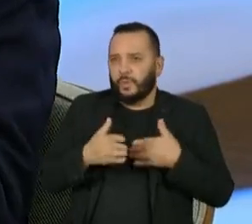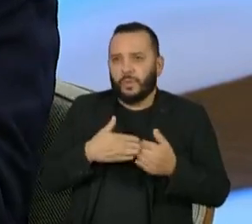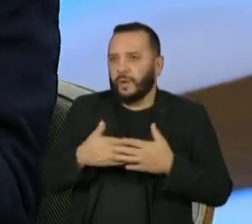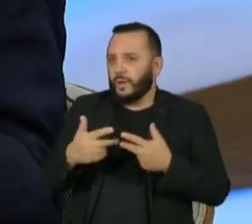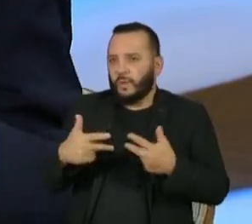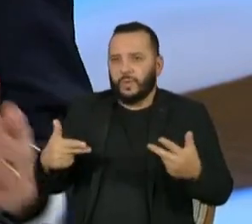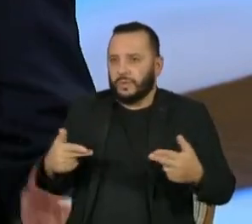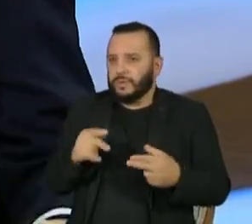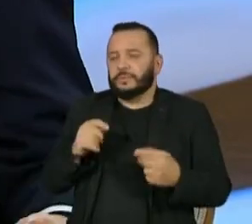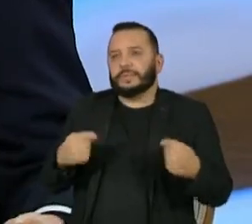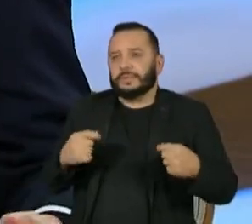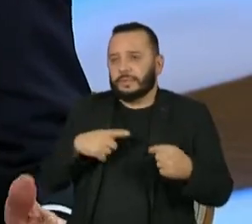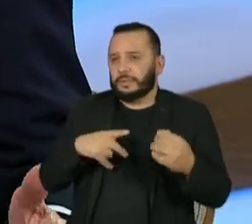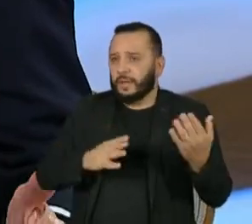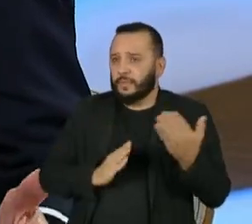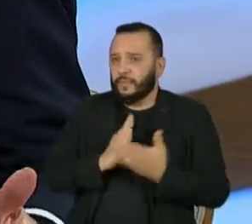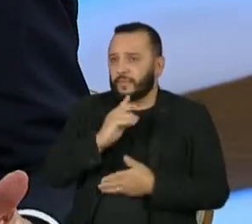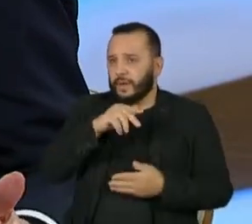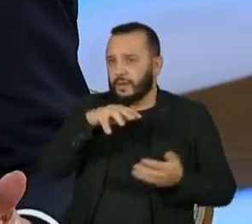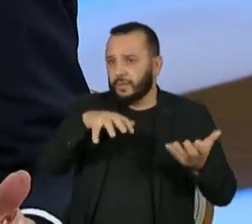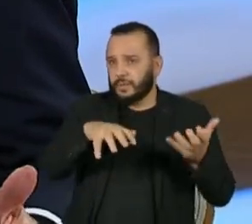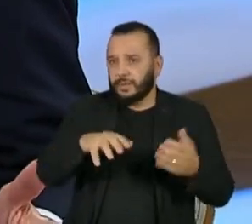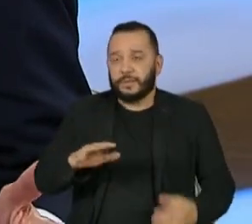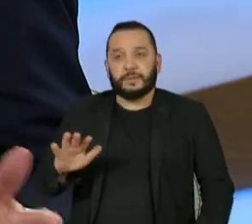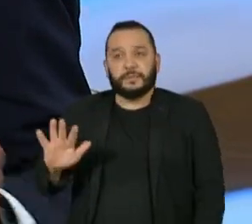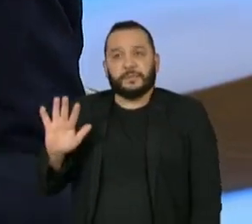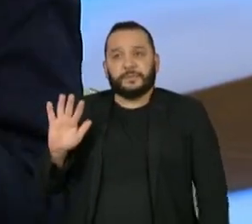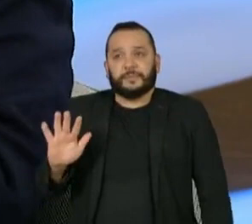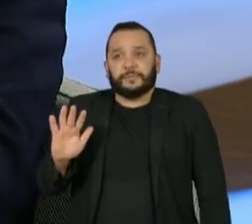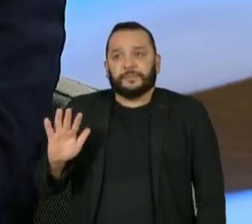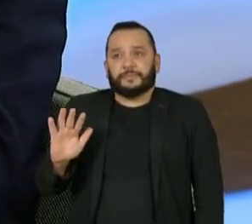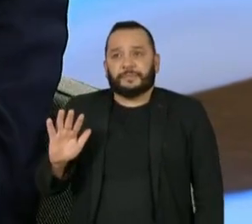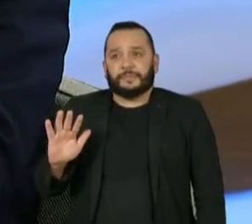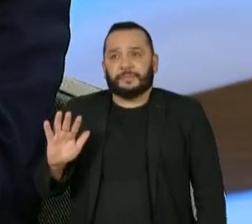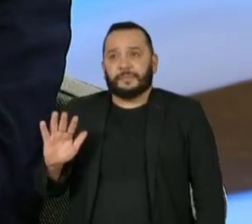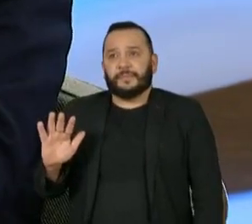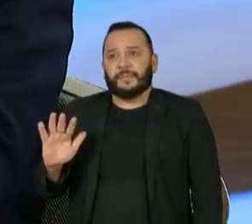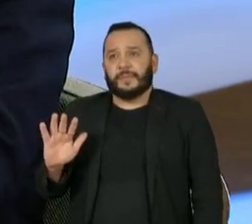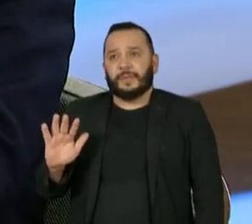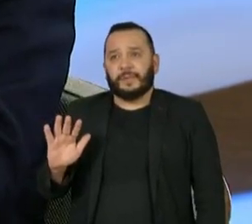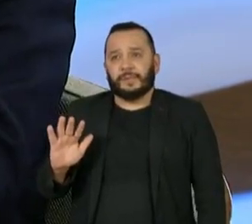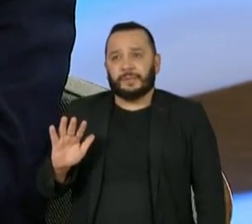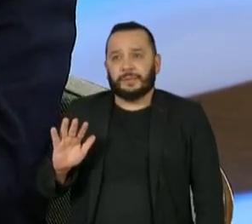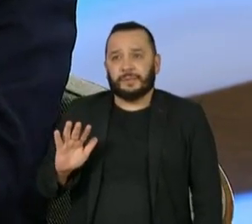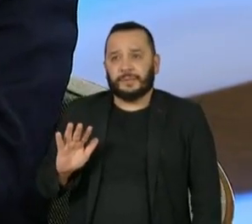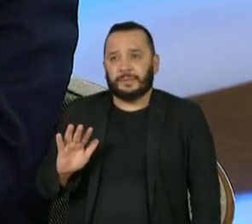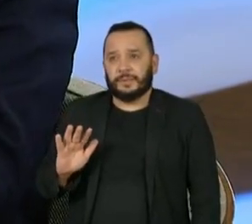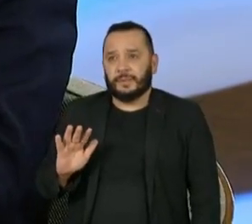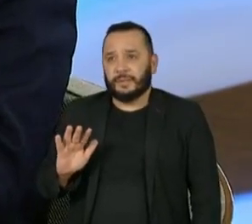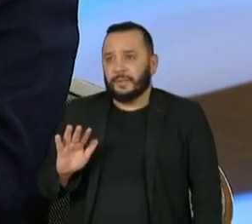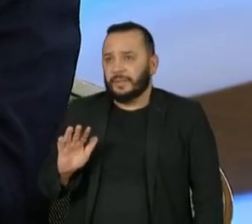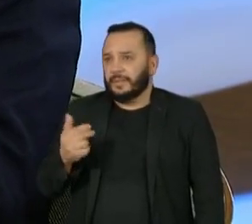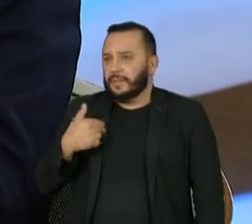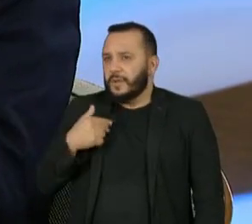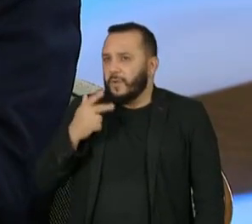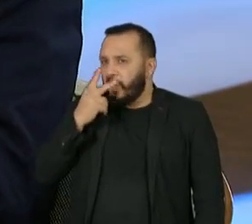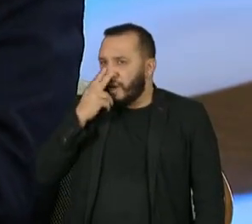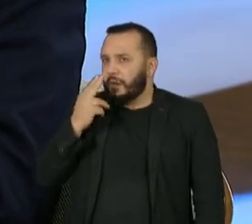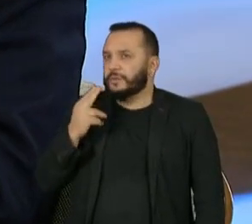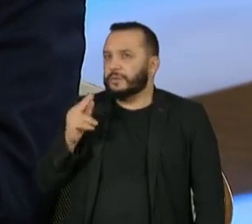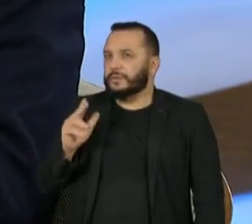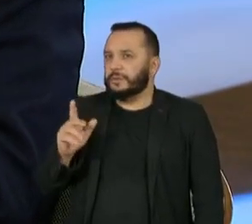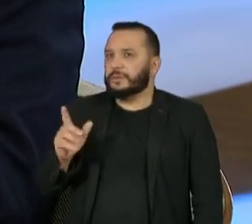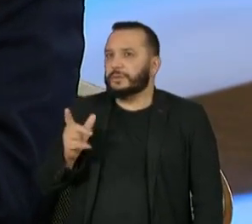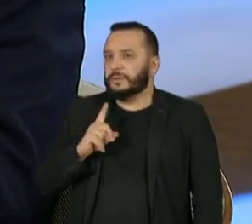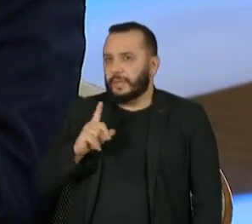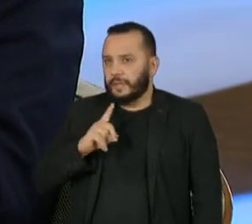evidentemente mas é algo que se existem